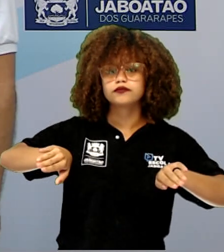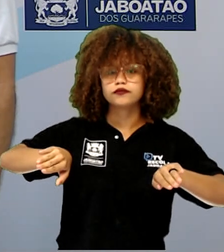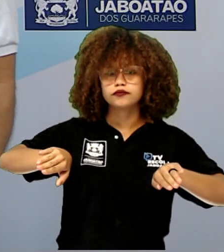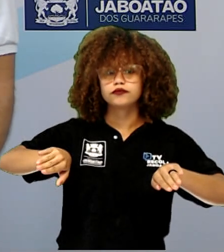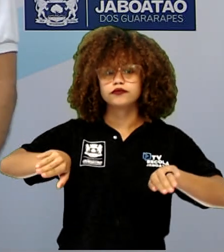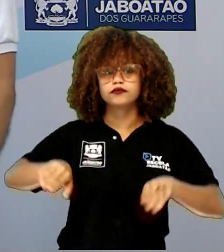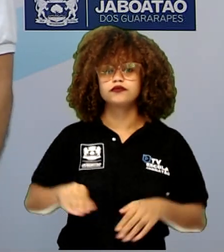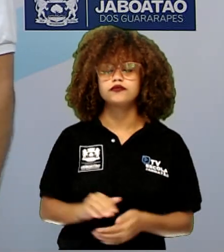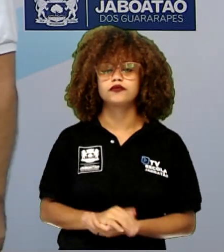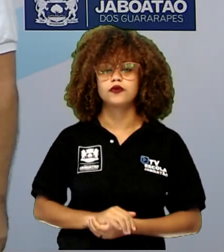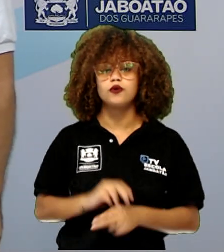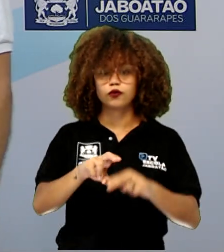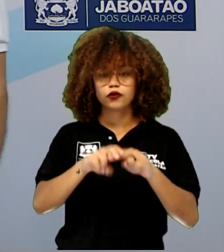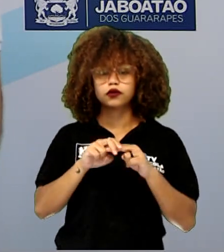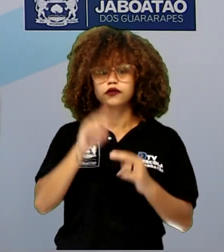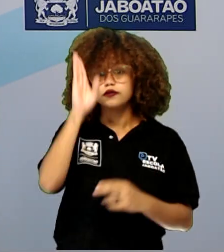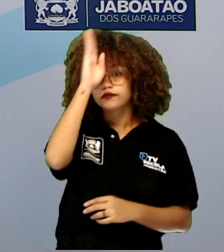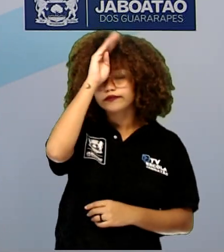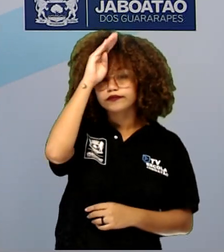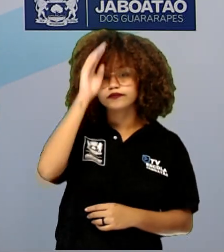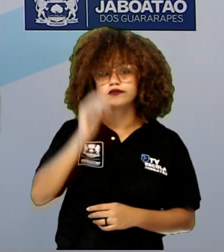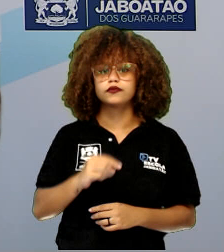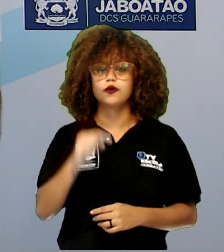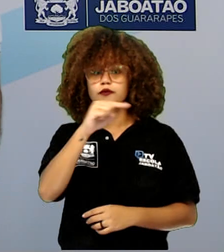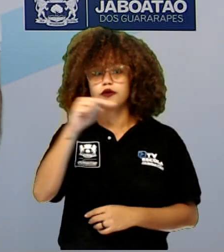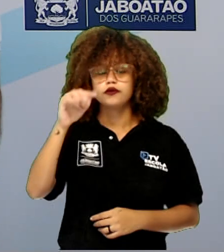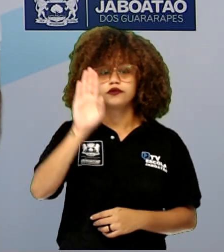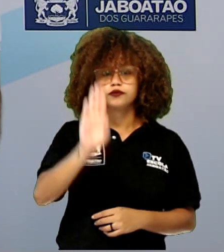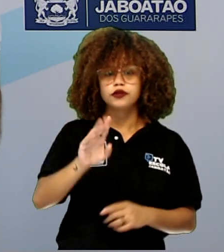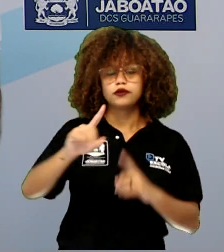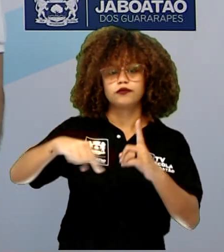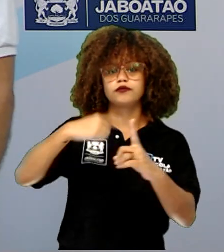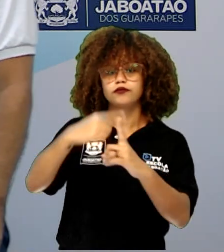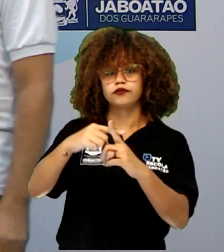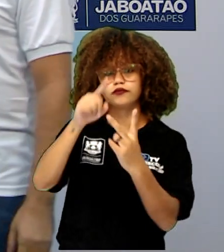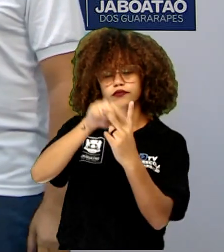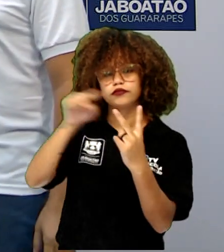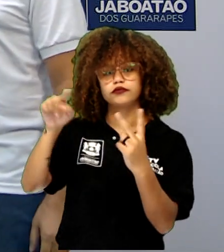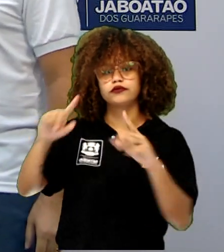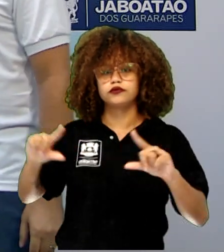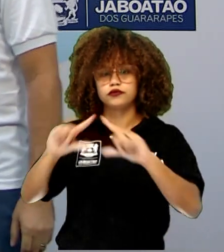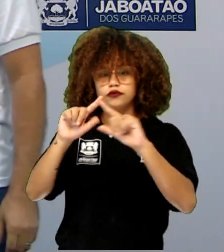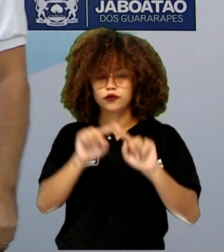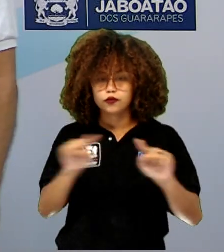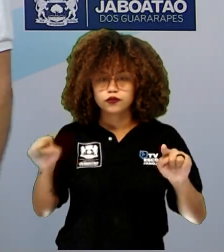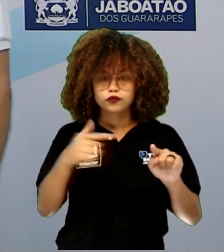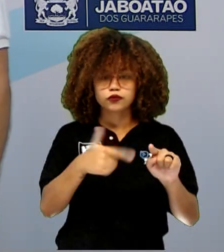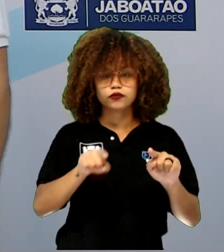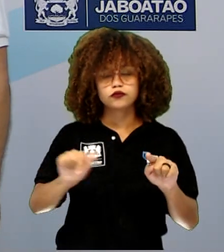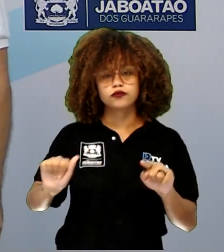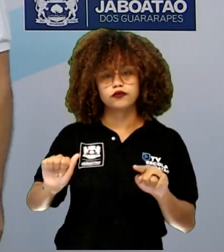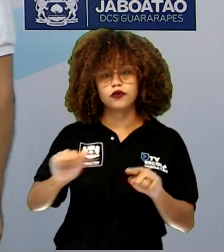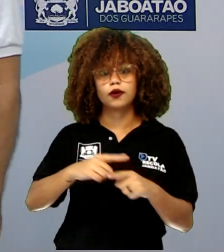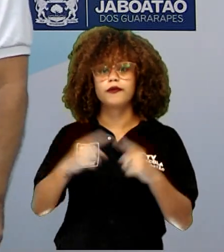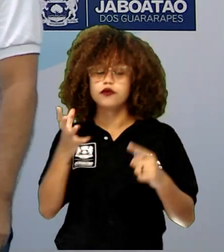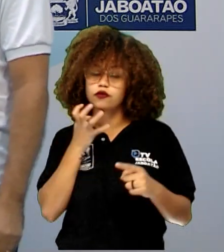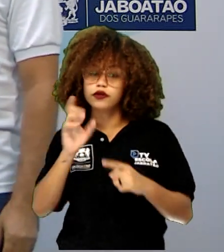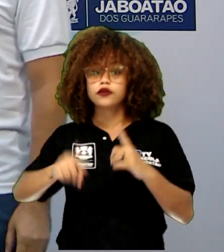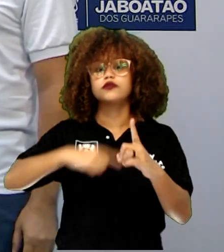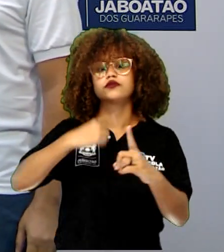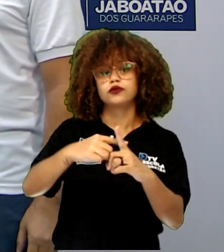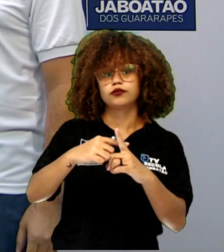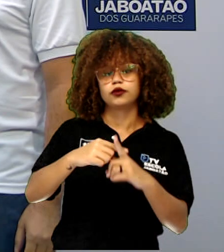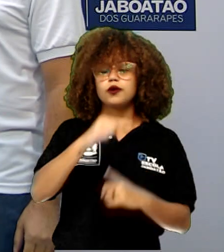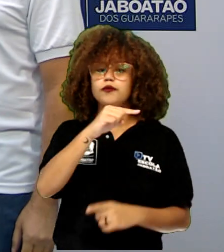bem vindo lá forma de base que era menos bem mais raiz de Delta sobre dois Ah mas porque eu tô querendo a soma